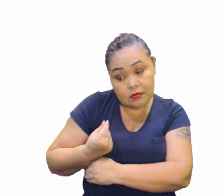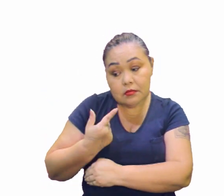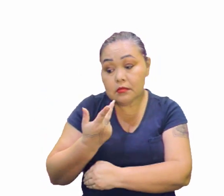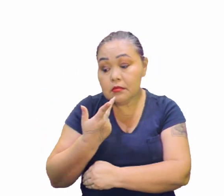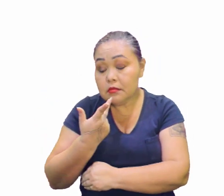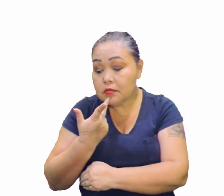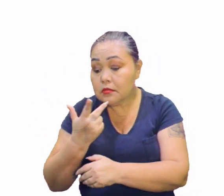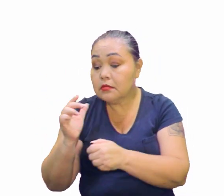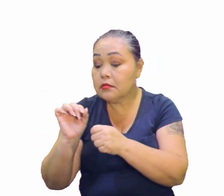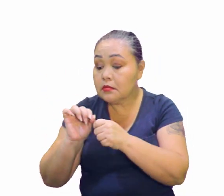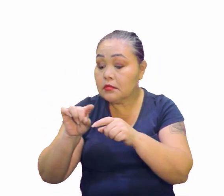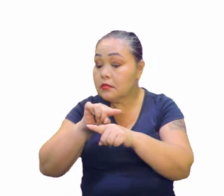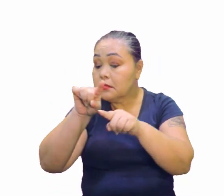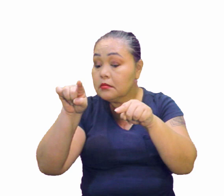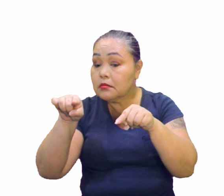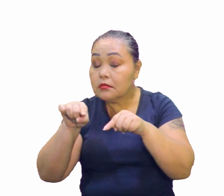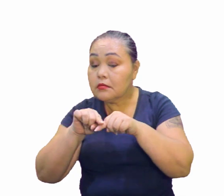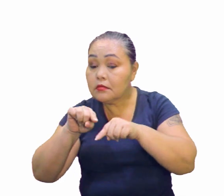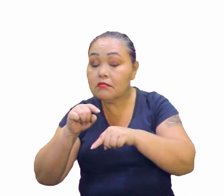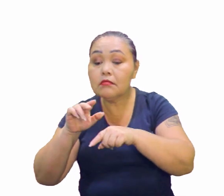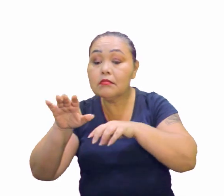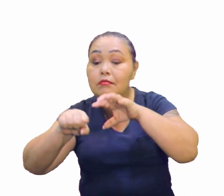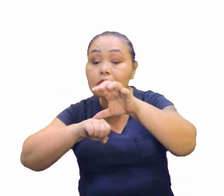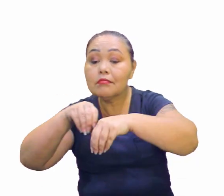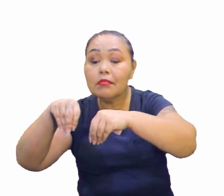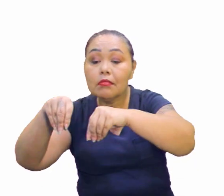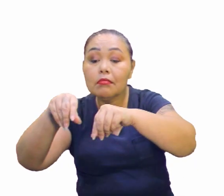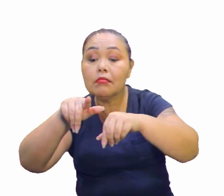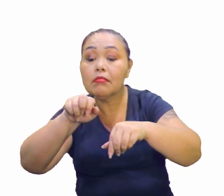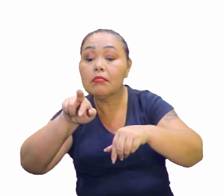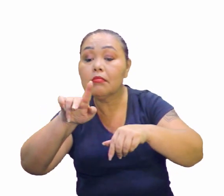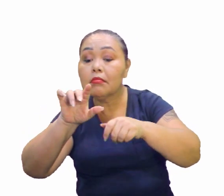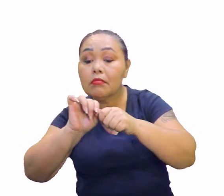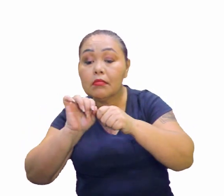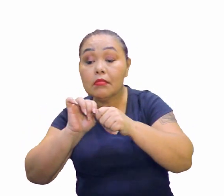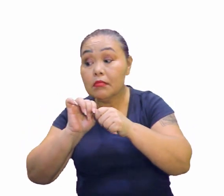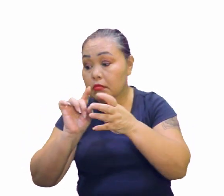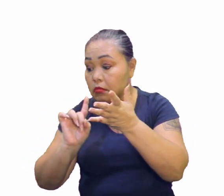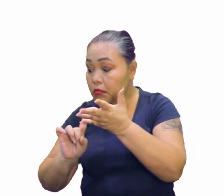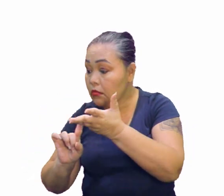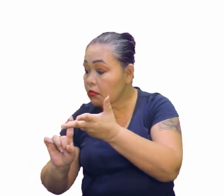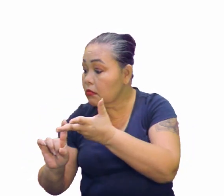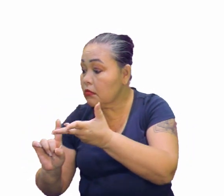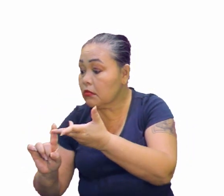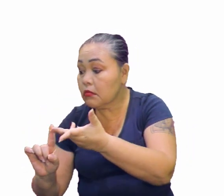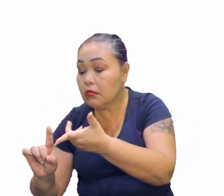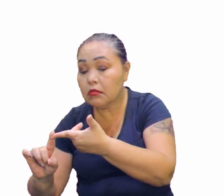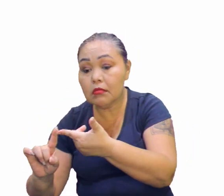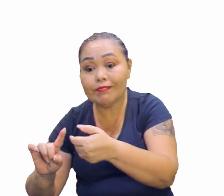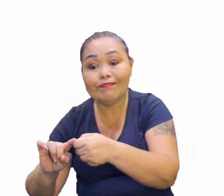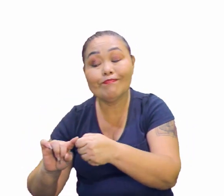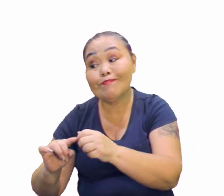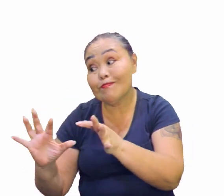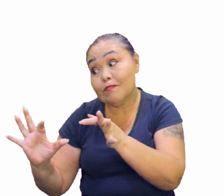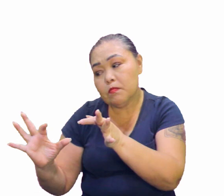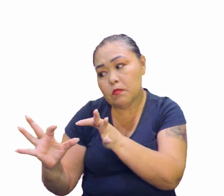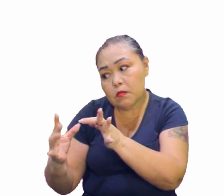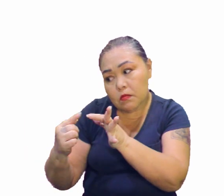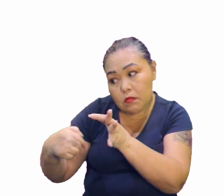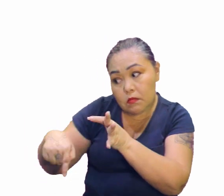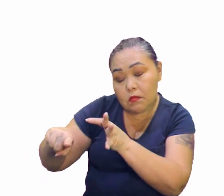de grileiros. Então, são várias forças que estão relacionadas com o